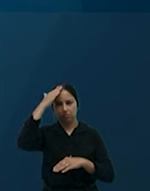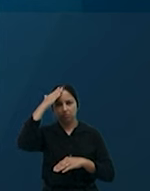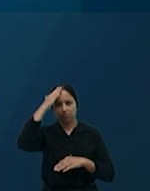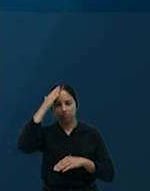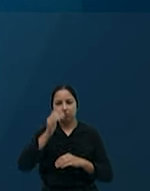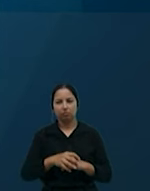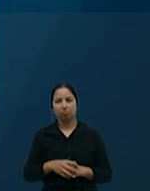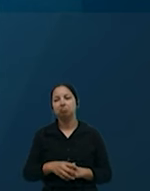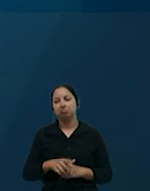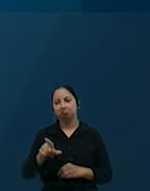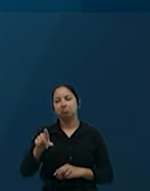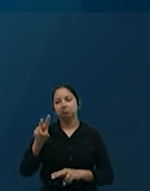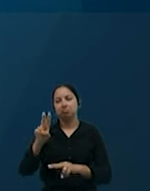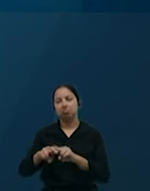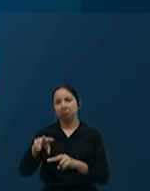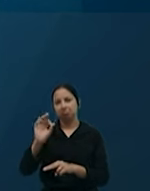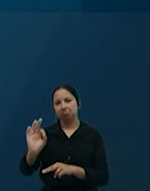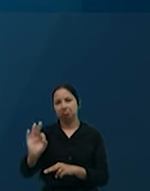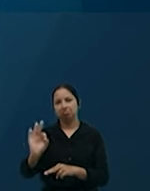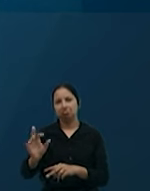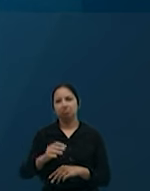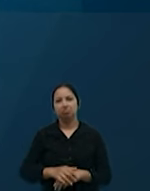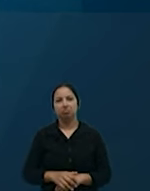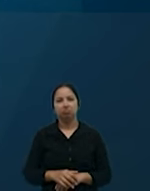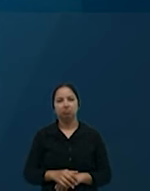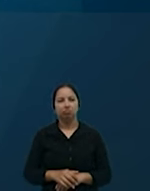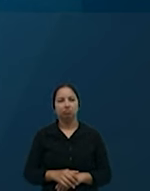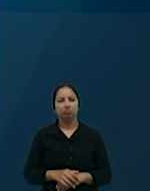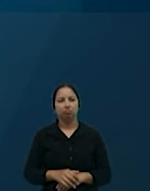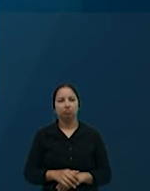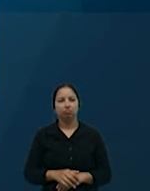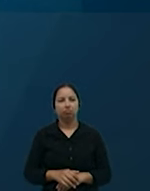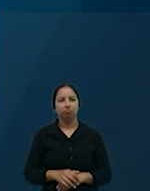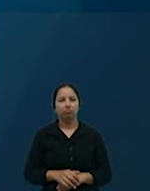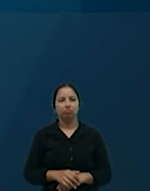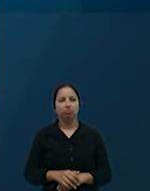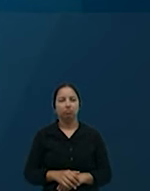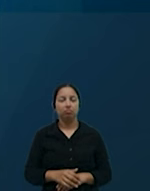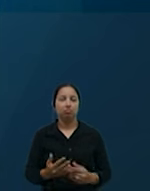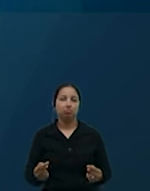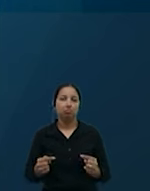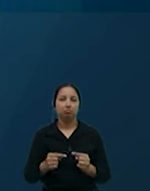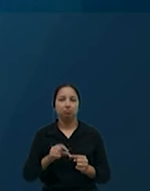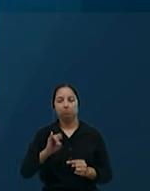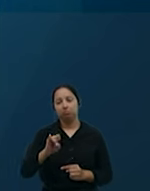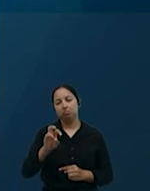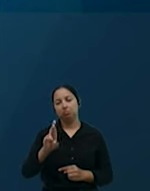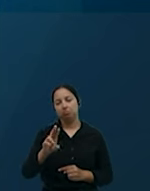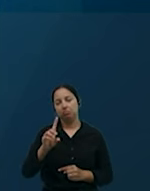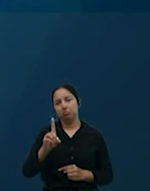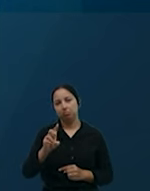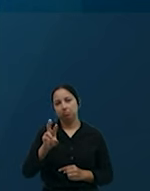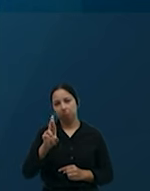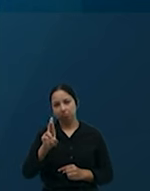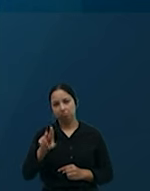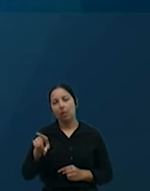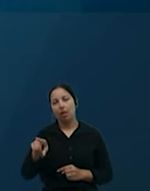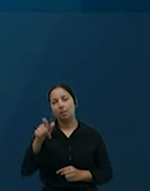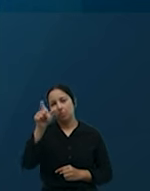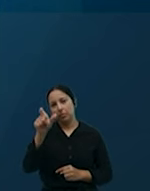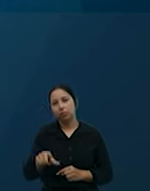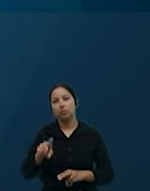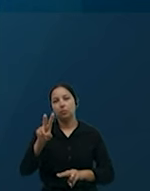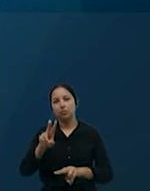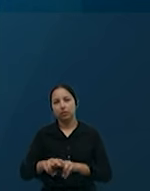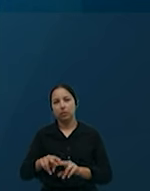preso, firmando a tese no IRDR de que o preso pode, sim,